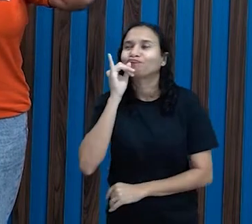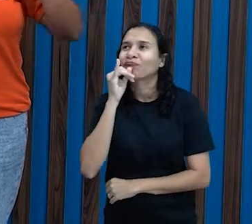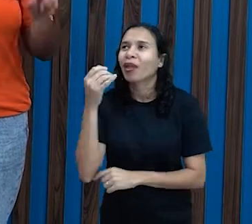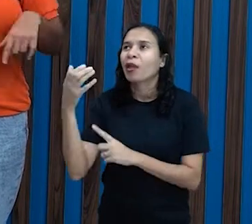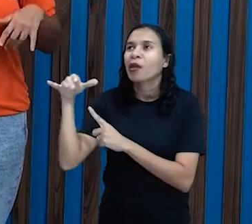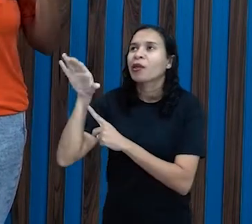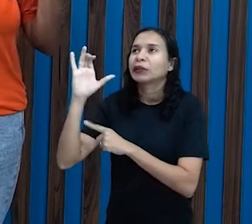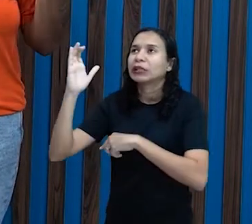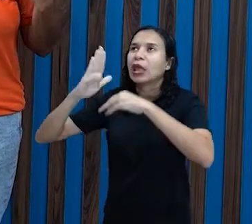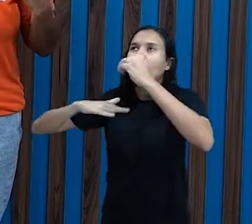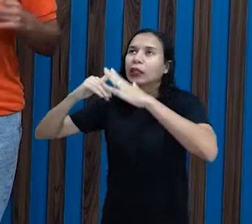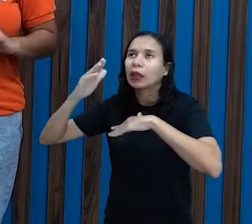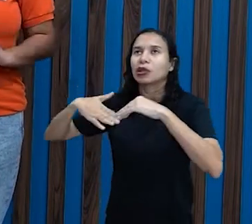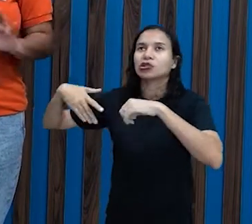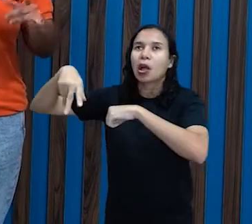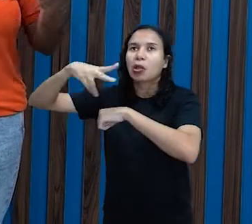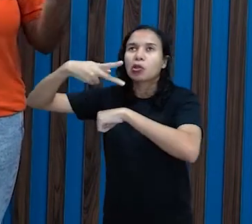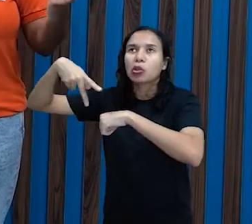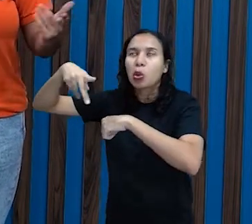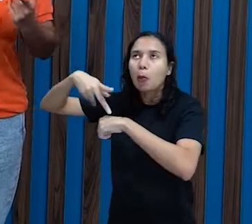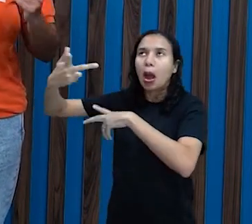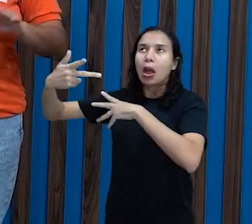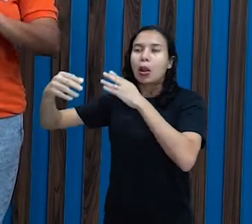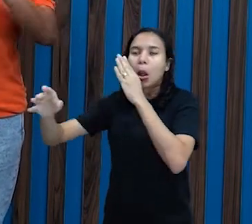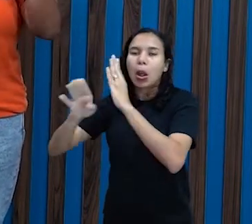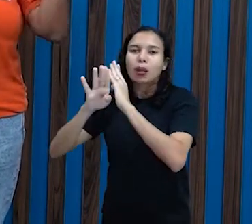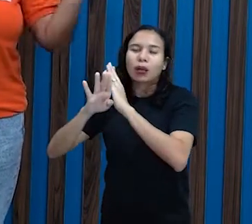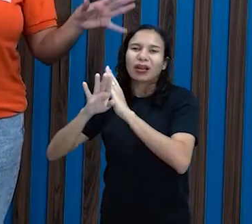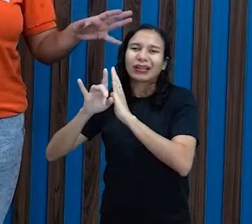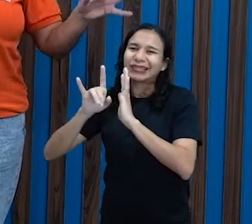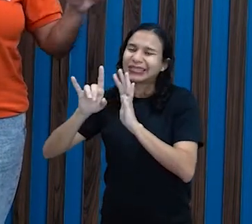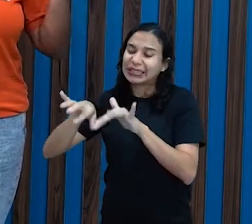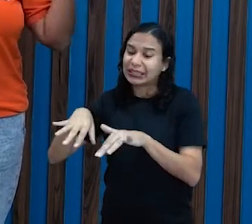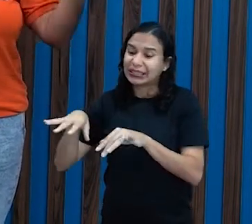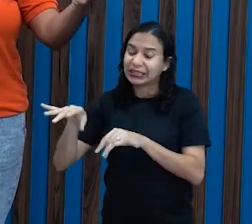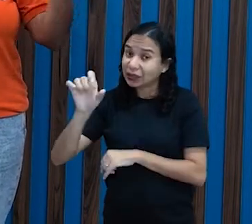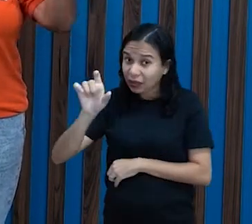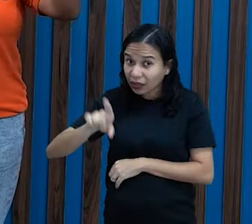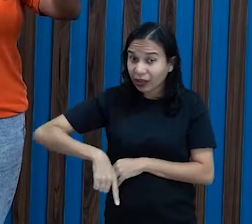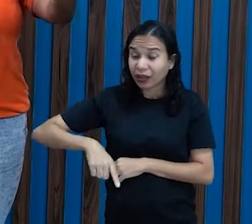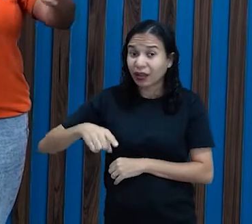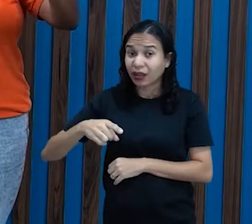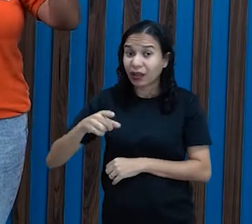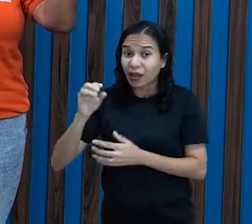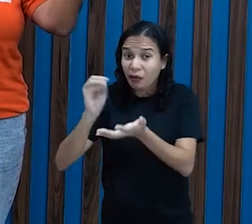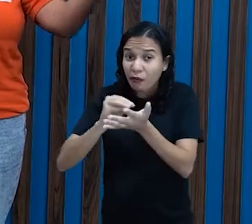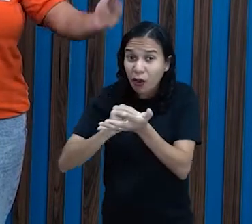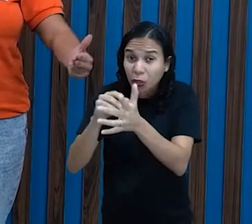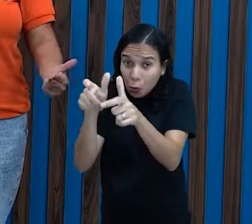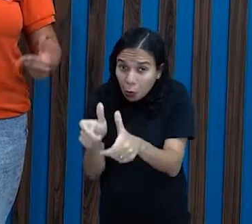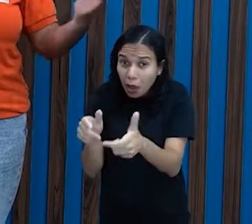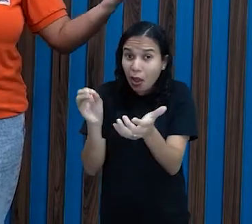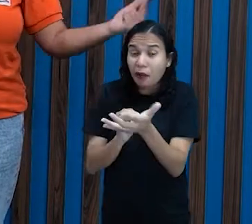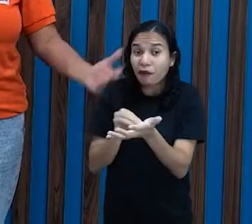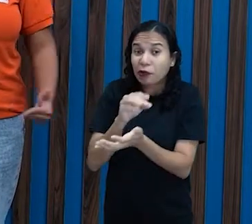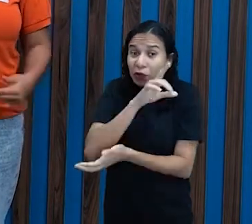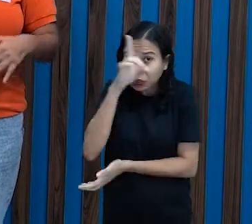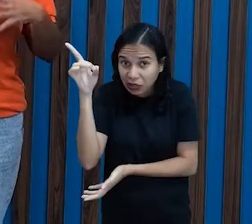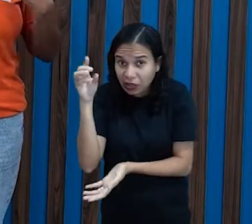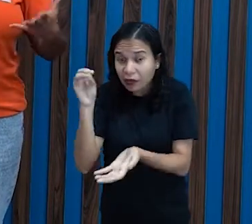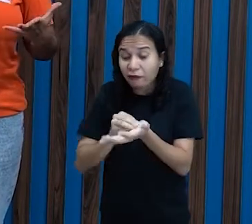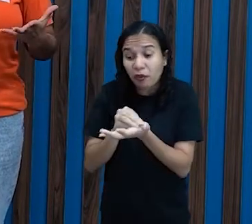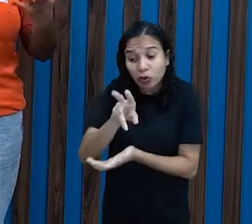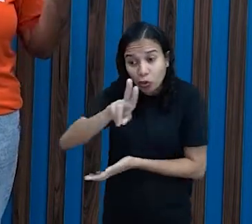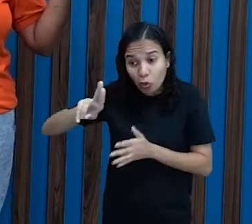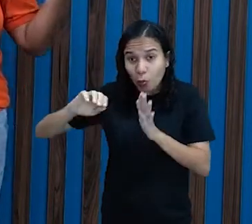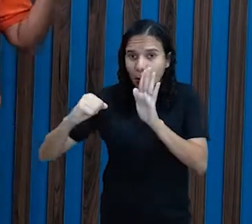cientistas de um país descobrem, não sei o quê, é muito genérico. Falta local, falta data, falta nome, falta